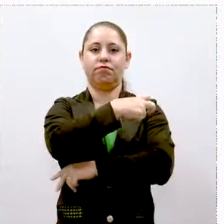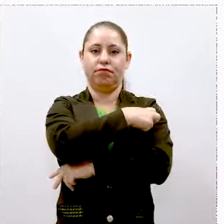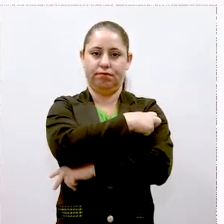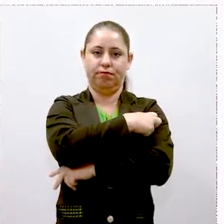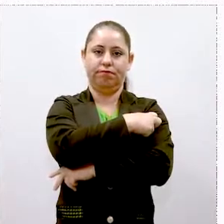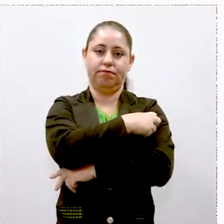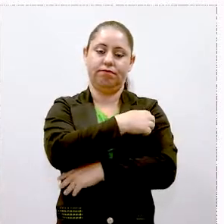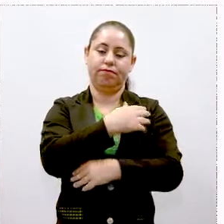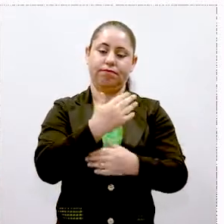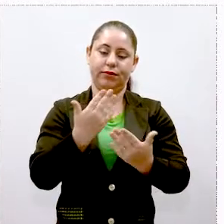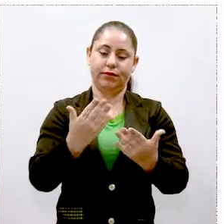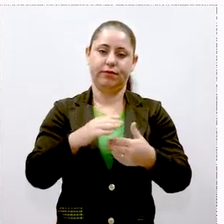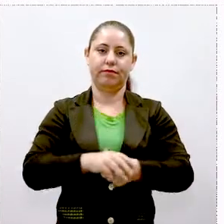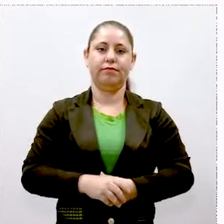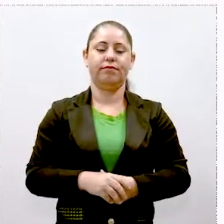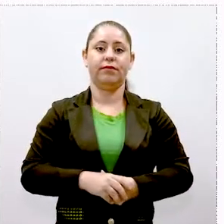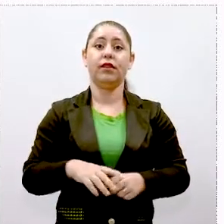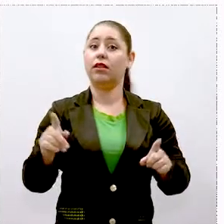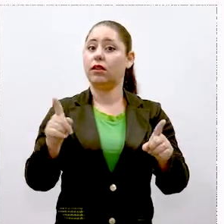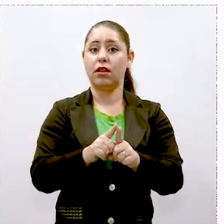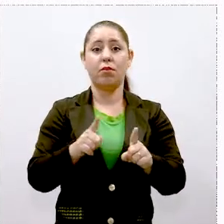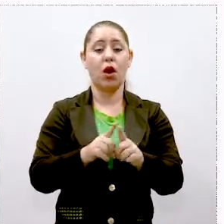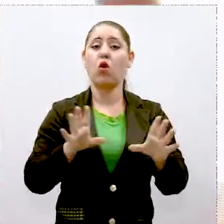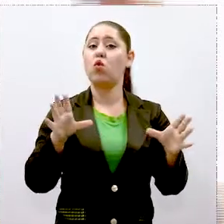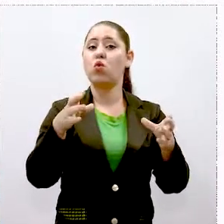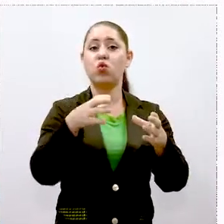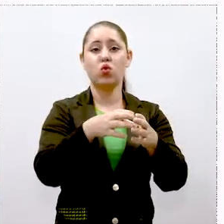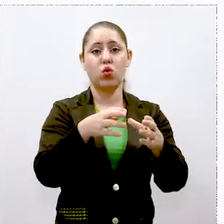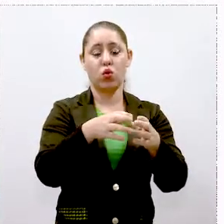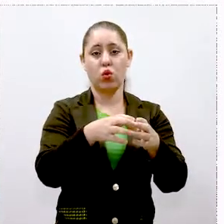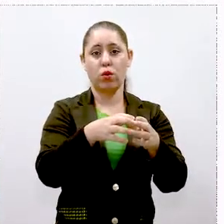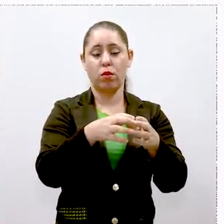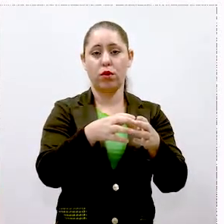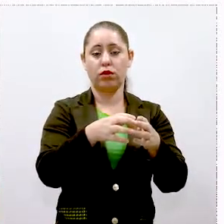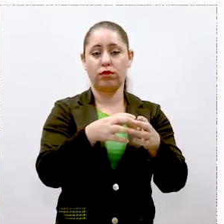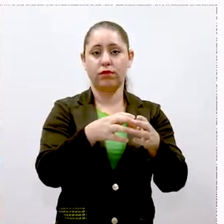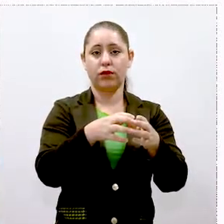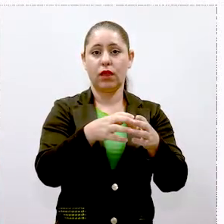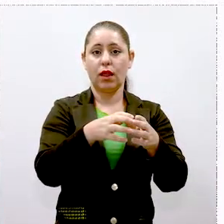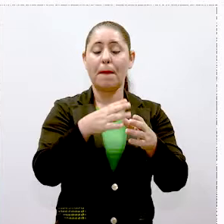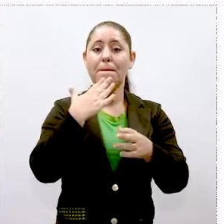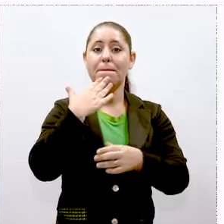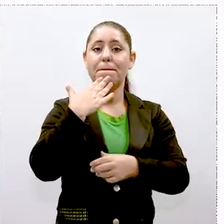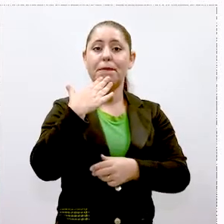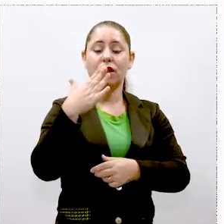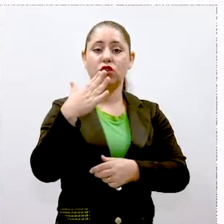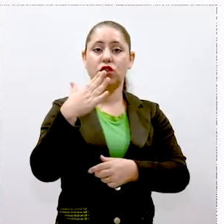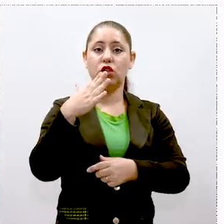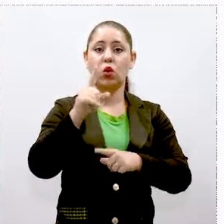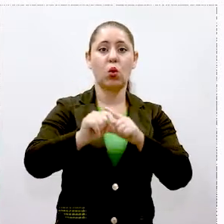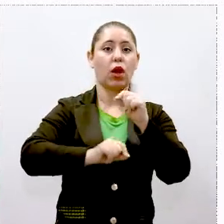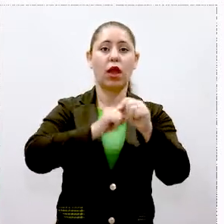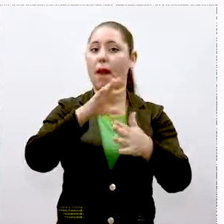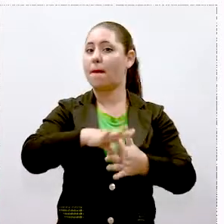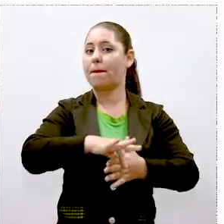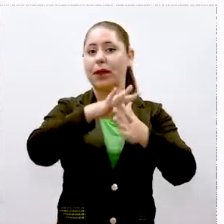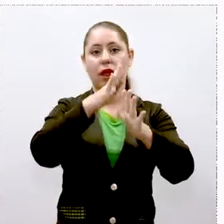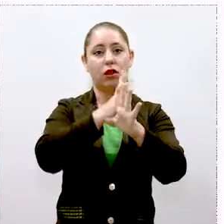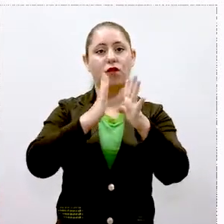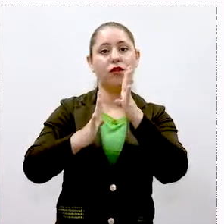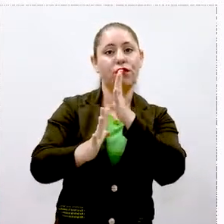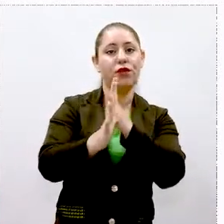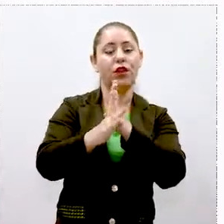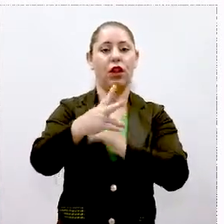conjunto da população vai ser vacinado. Nem mesmo aqueles setores que nós estamos aqui reivindicando